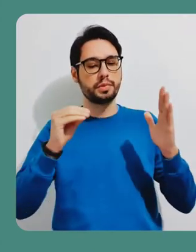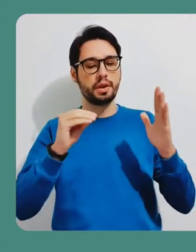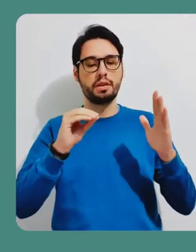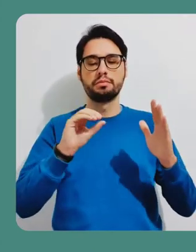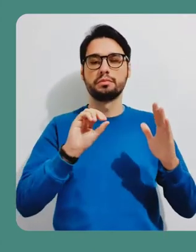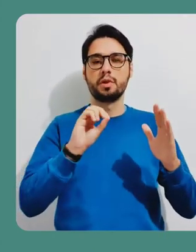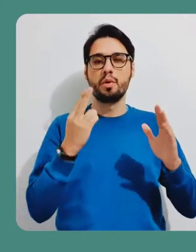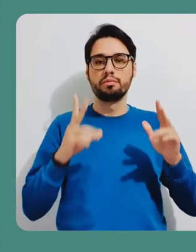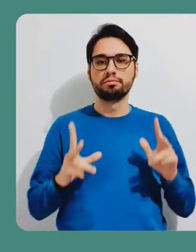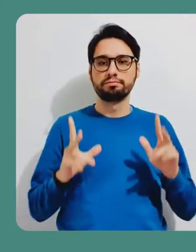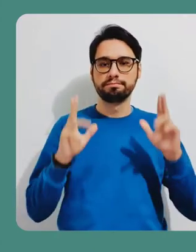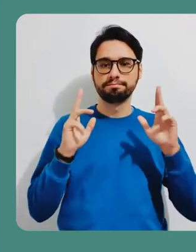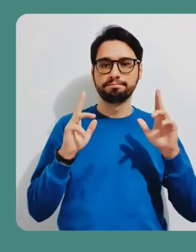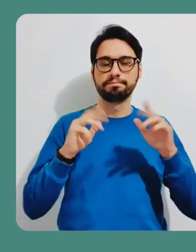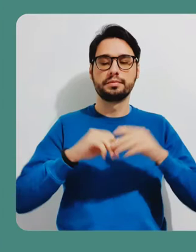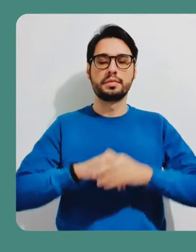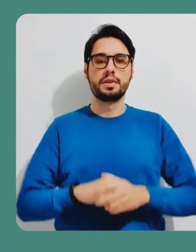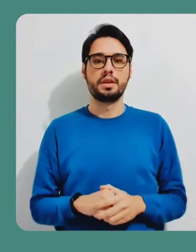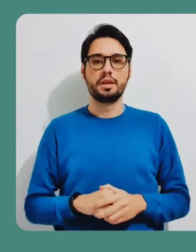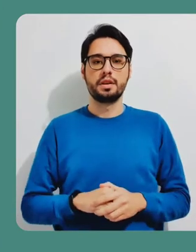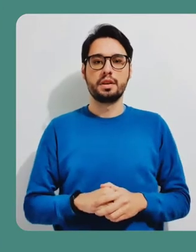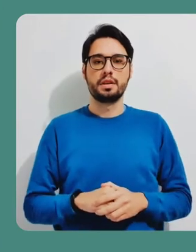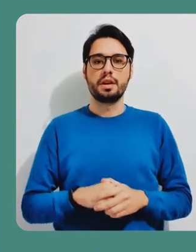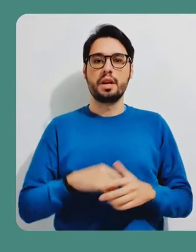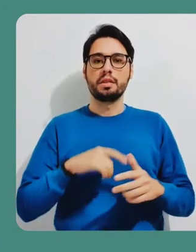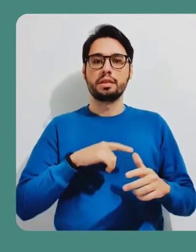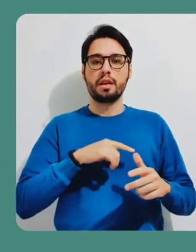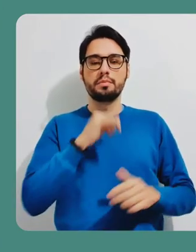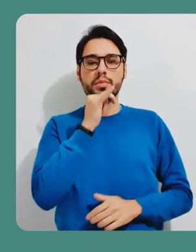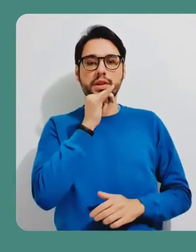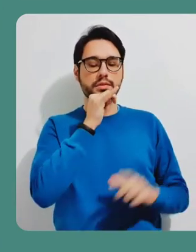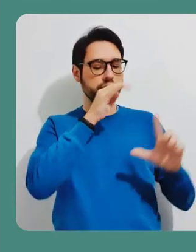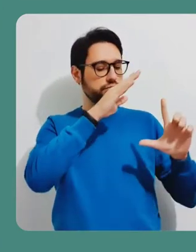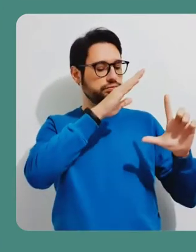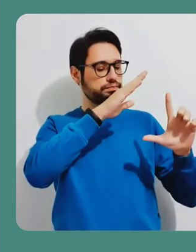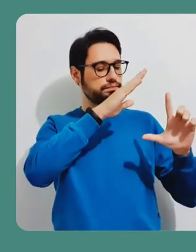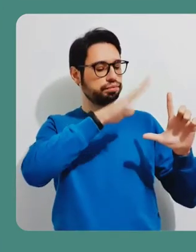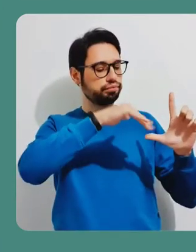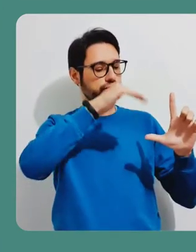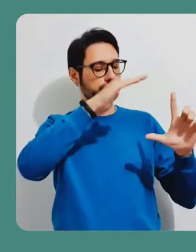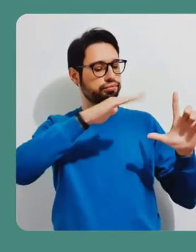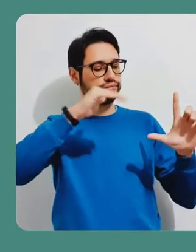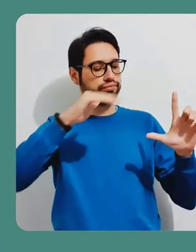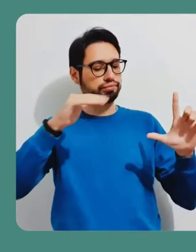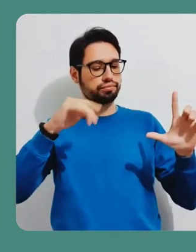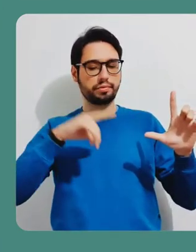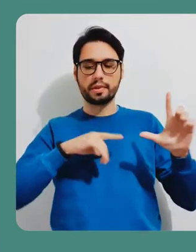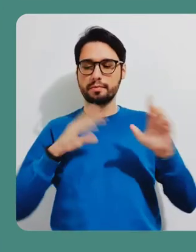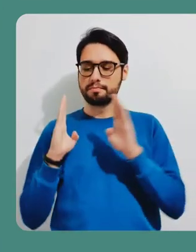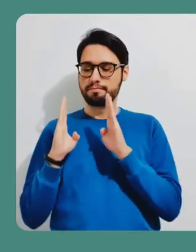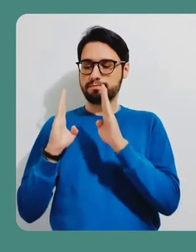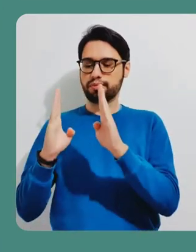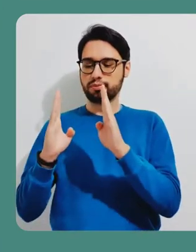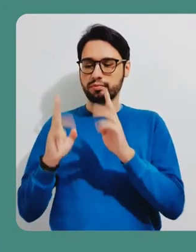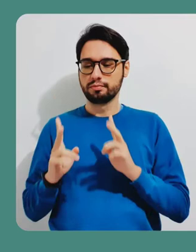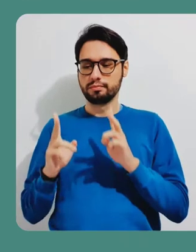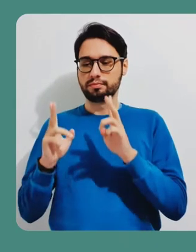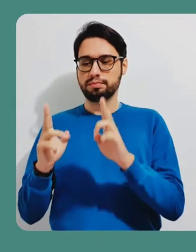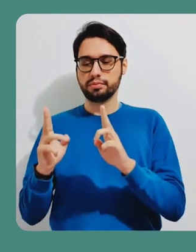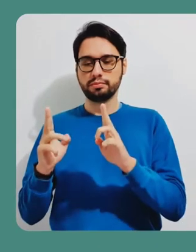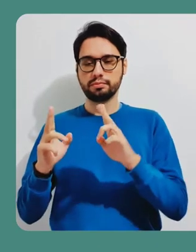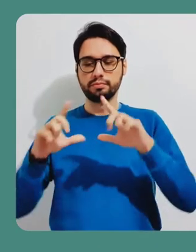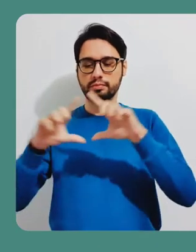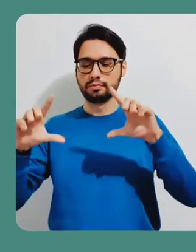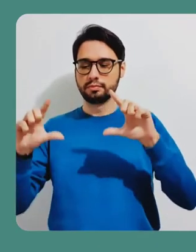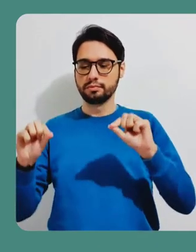colar copiar e recortar utilizar qualquer uma dessas basta você selecionar o trecho na